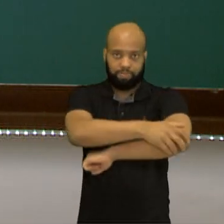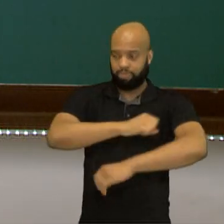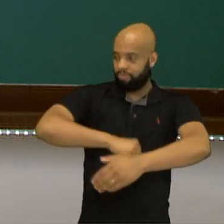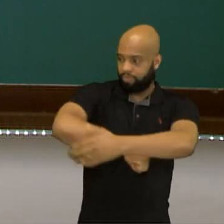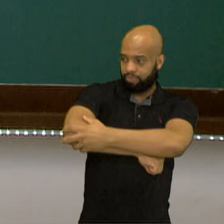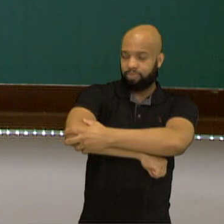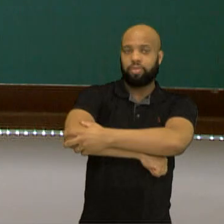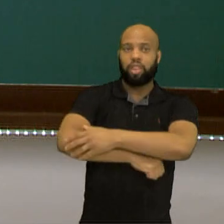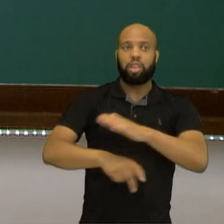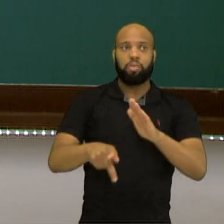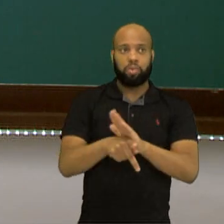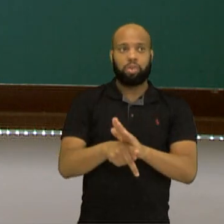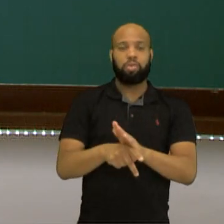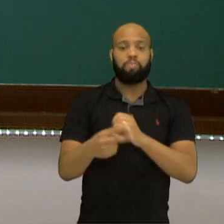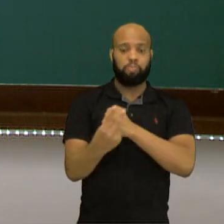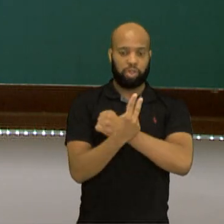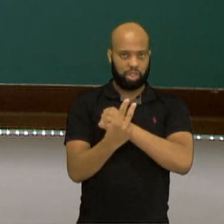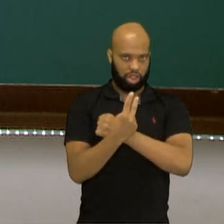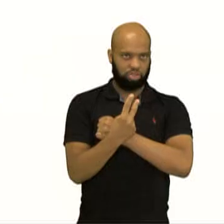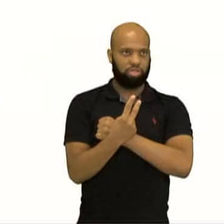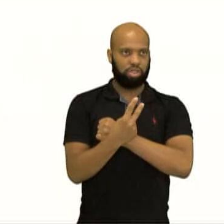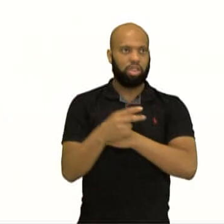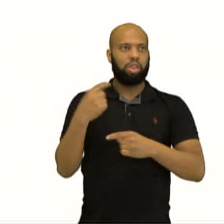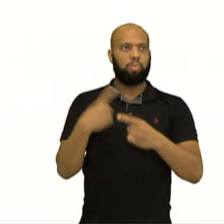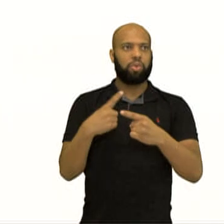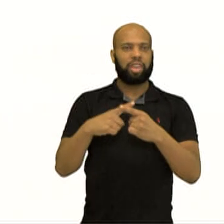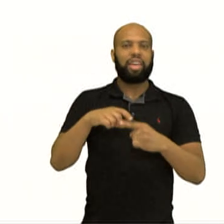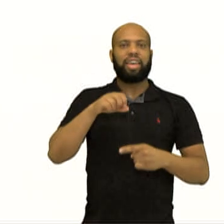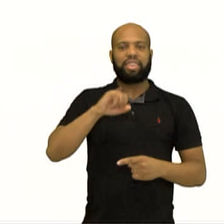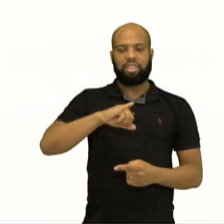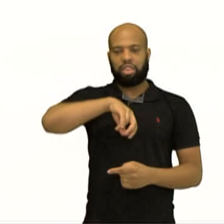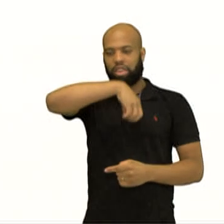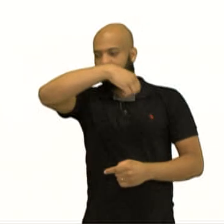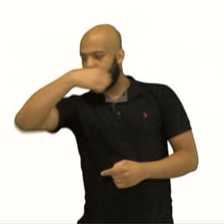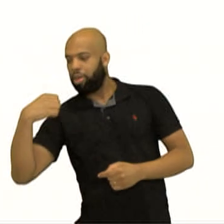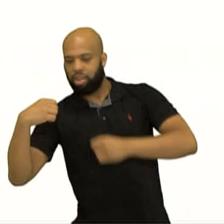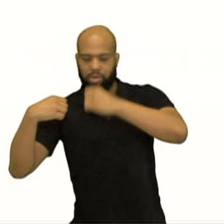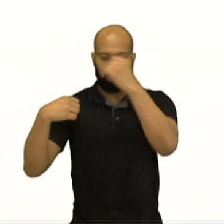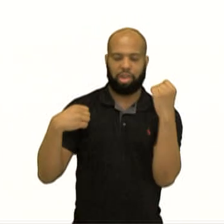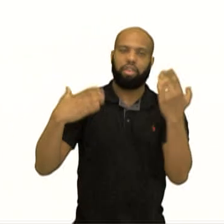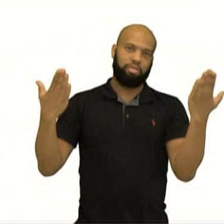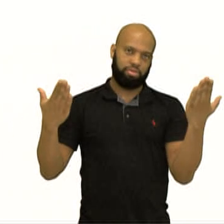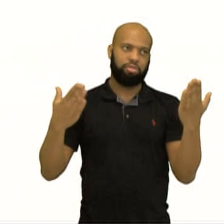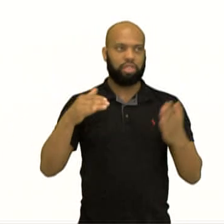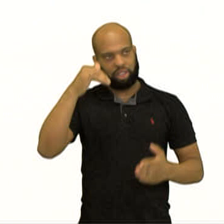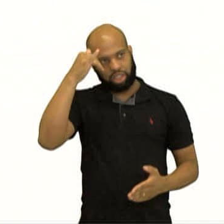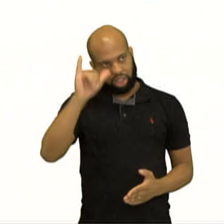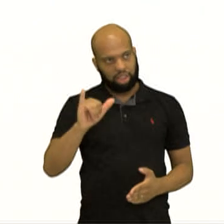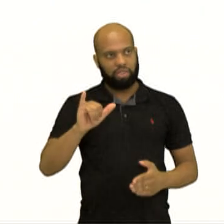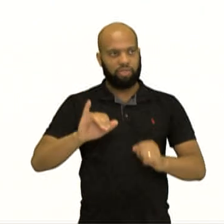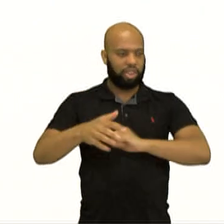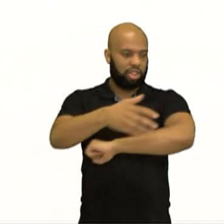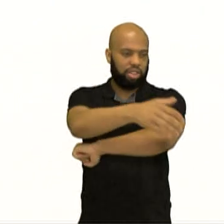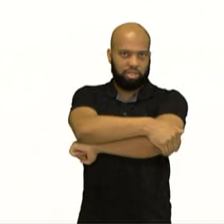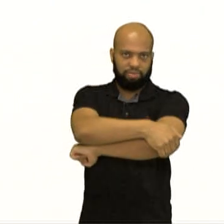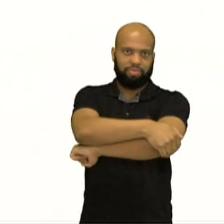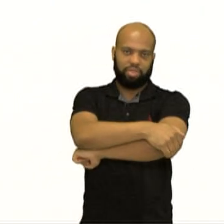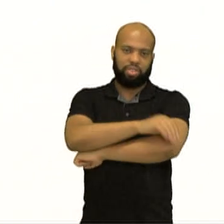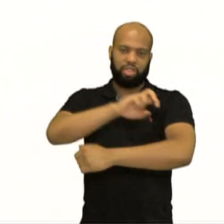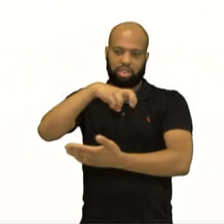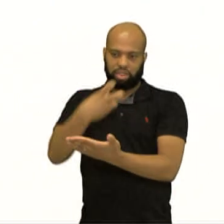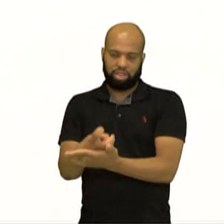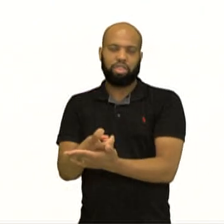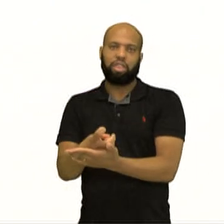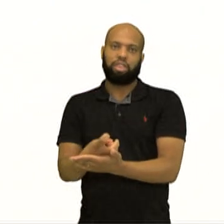Cotoveleiras, tá? Que é a proteção devido à exposição dos membros superiores. Então, coloca a cotoveleira para que evite esse impacto, né,